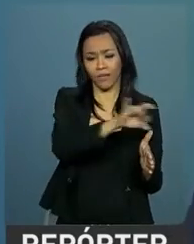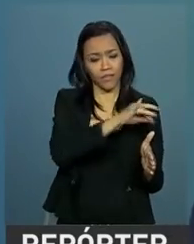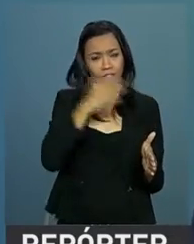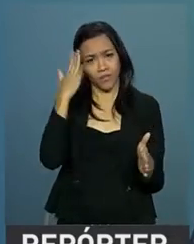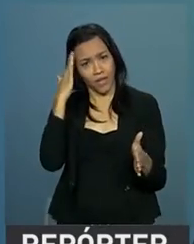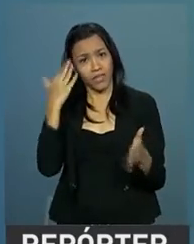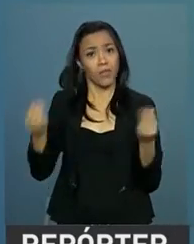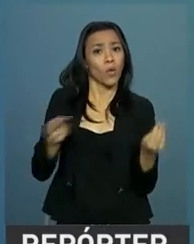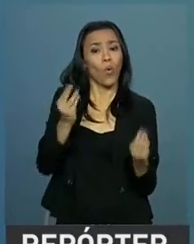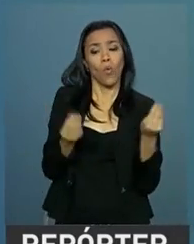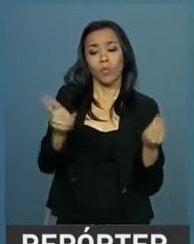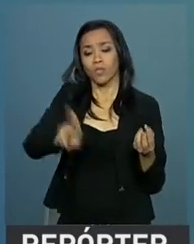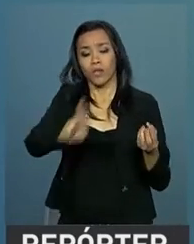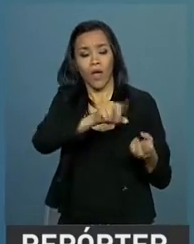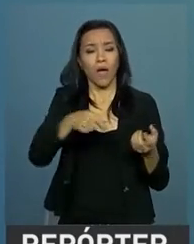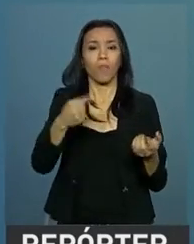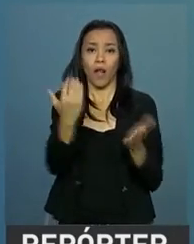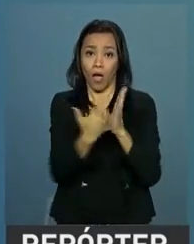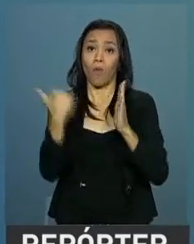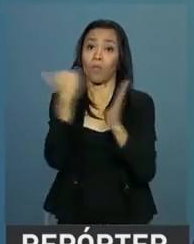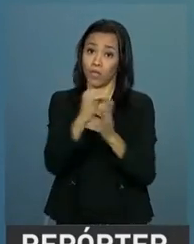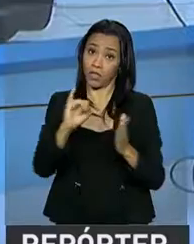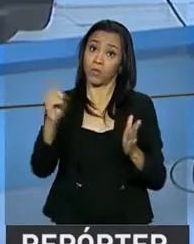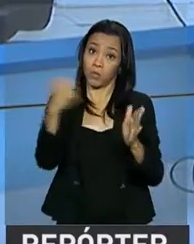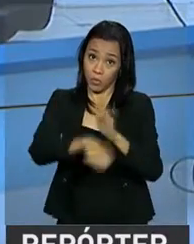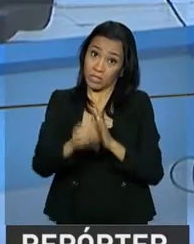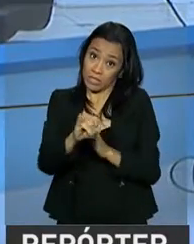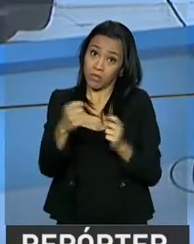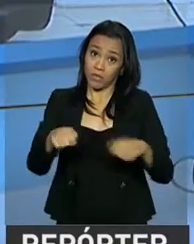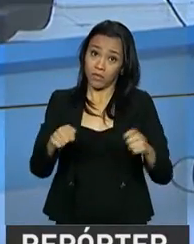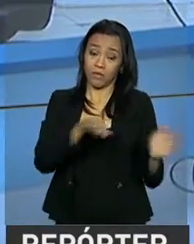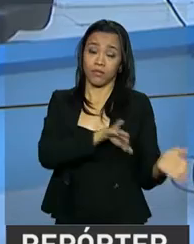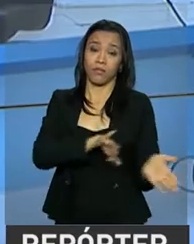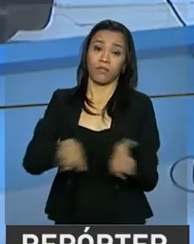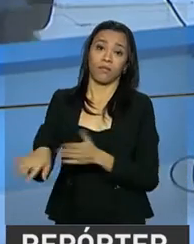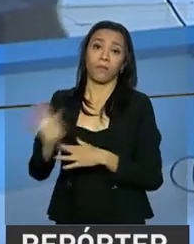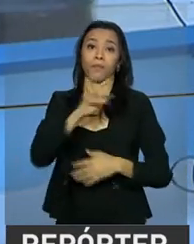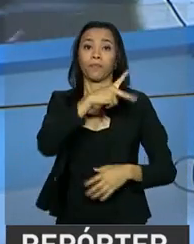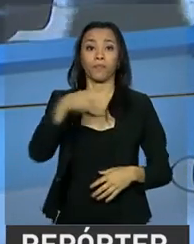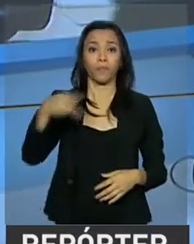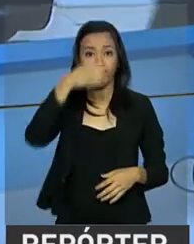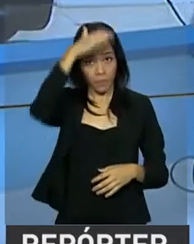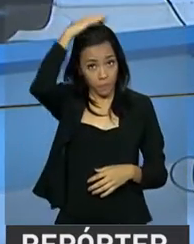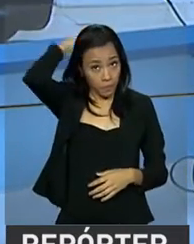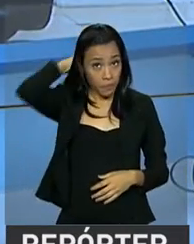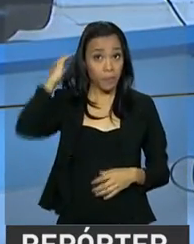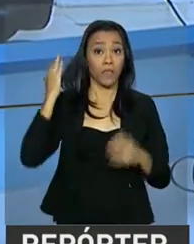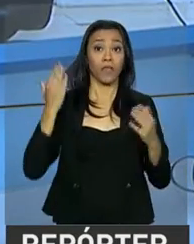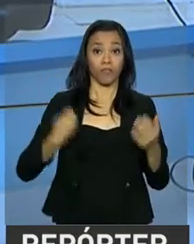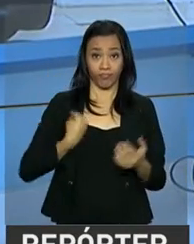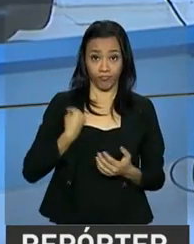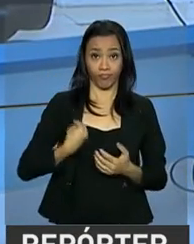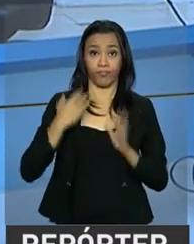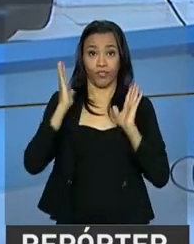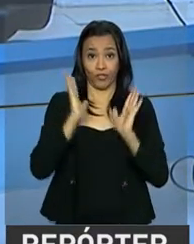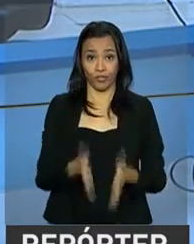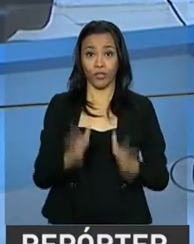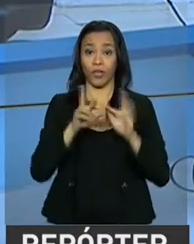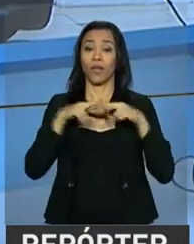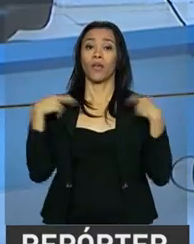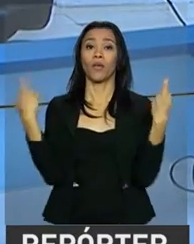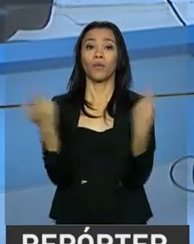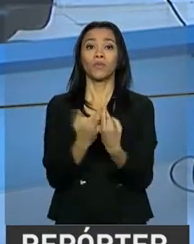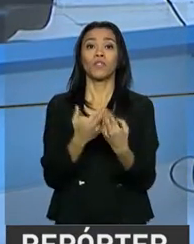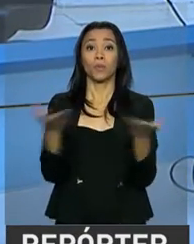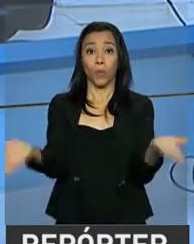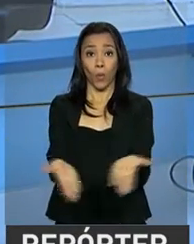a necessidade sim do aumento de posse for necessário o presidente em exercício michel temer está reunido hoje com empresários na